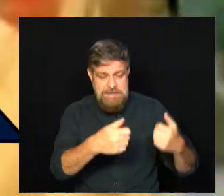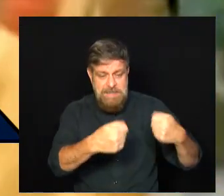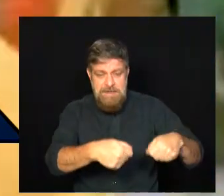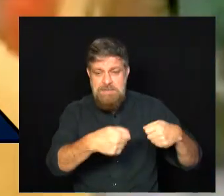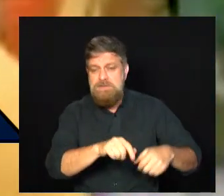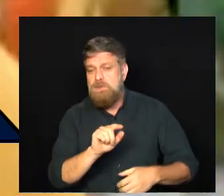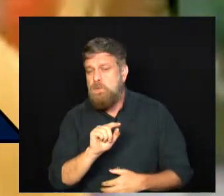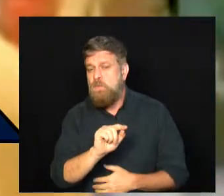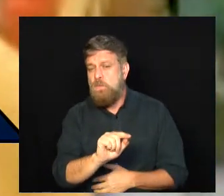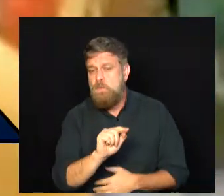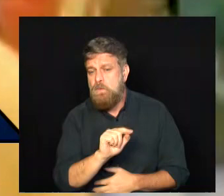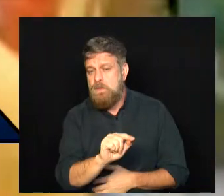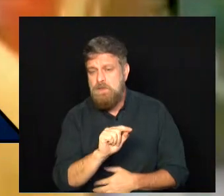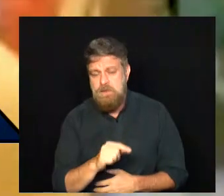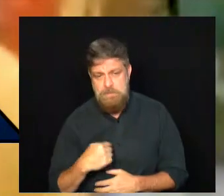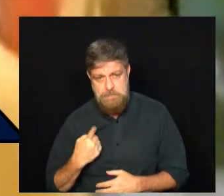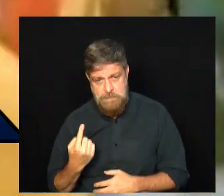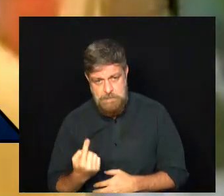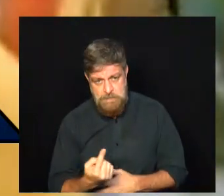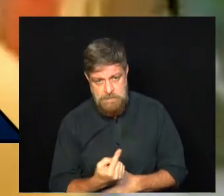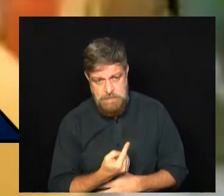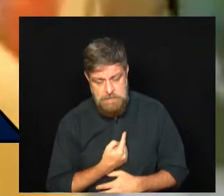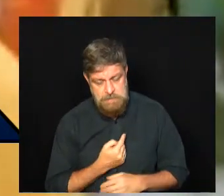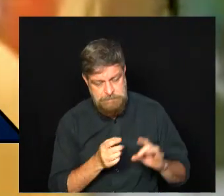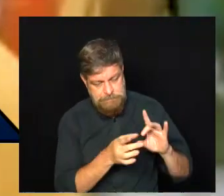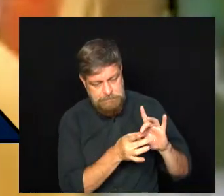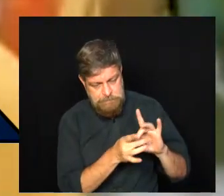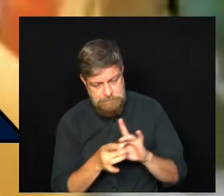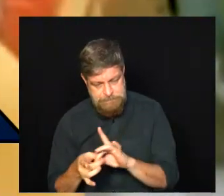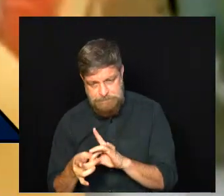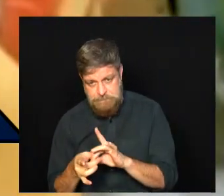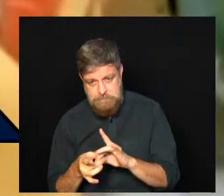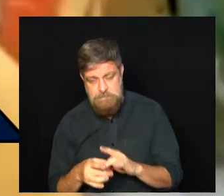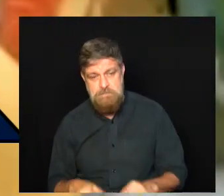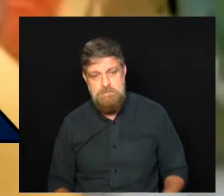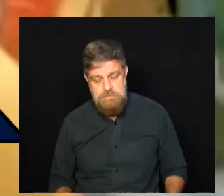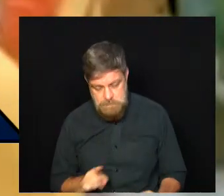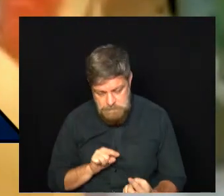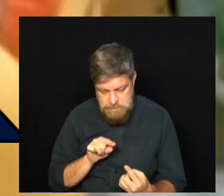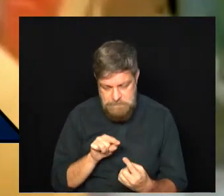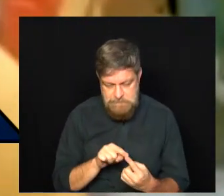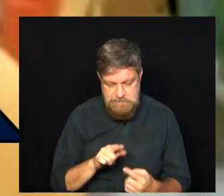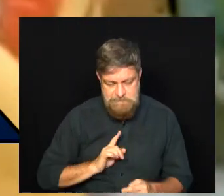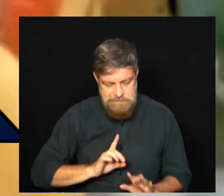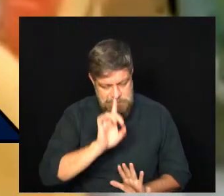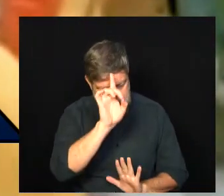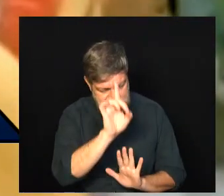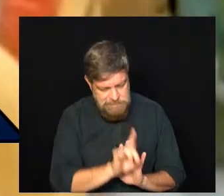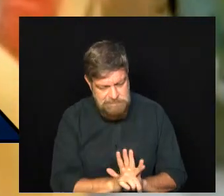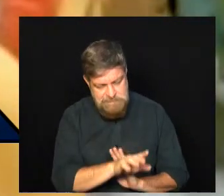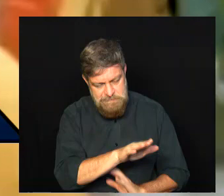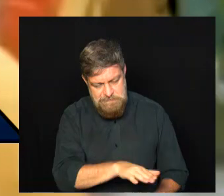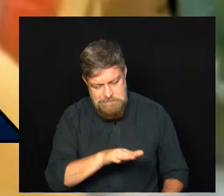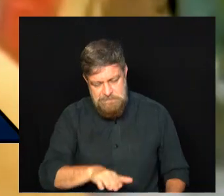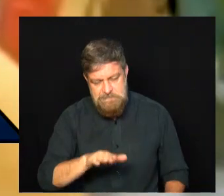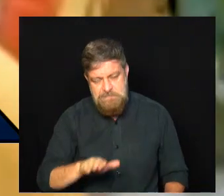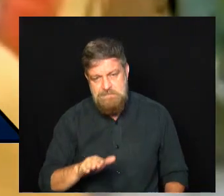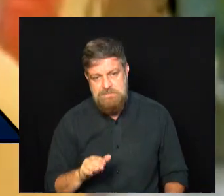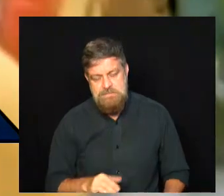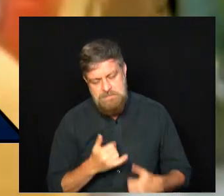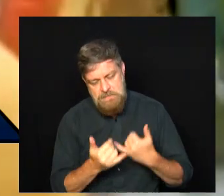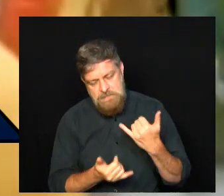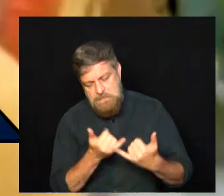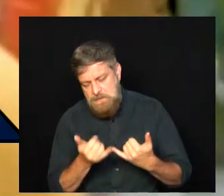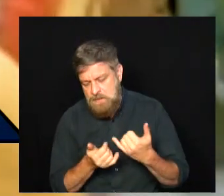temos que ser mais contundentes ainda para garantir esse direito fundamental. Então